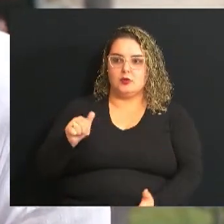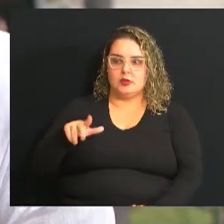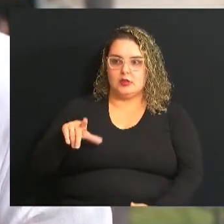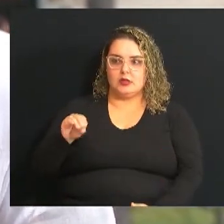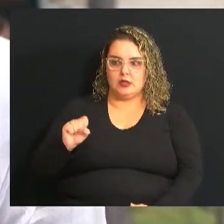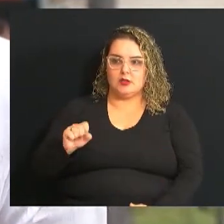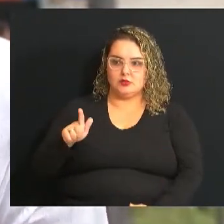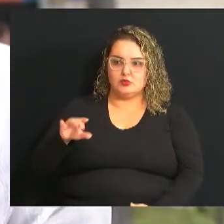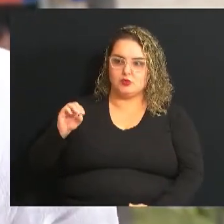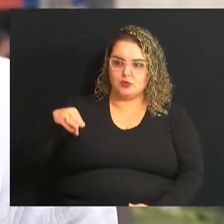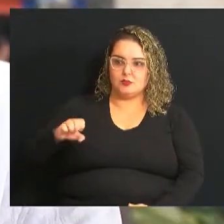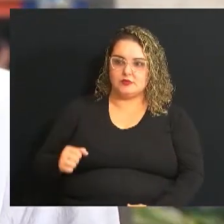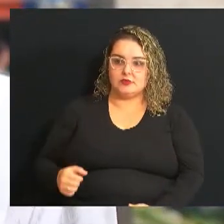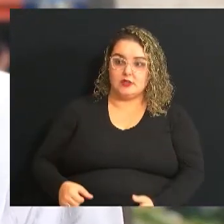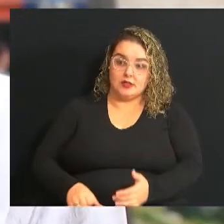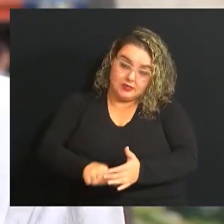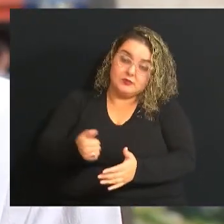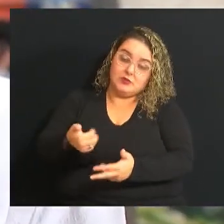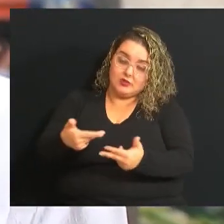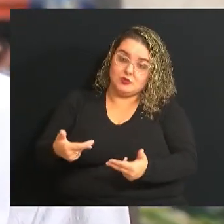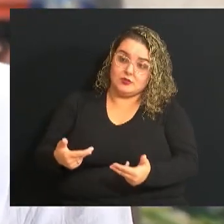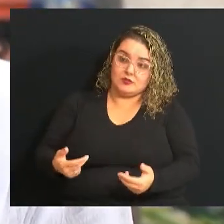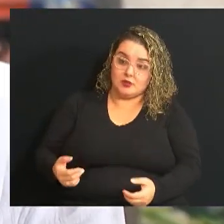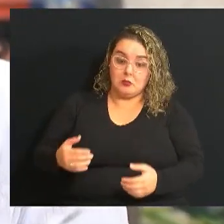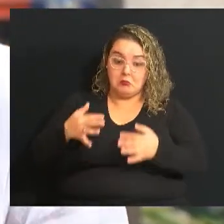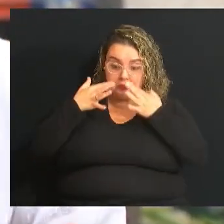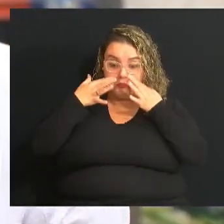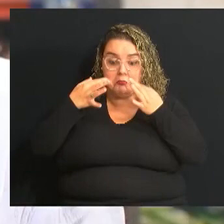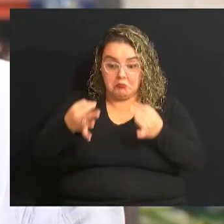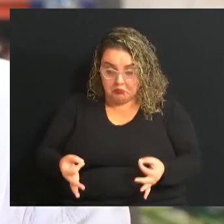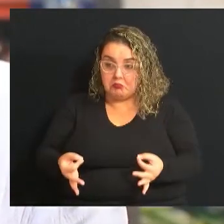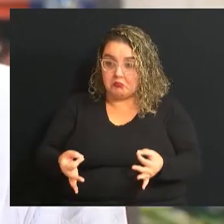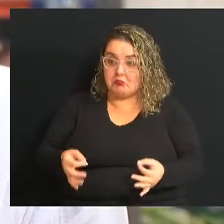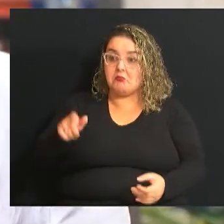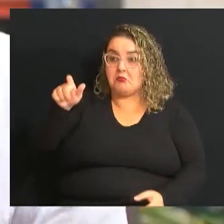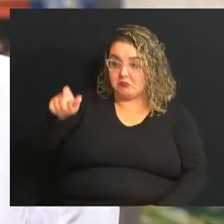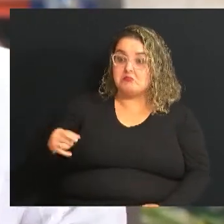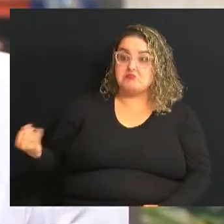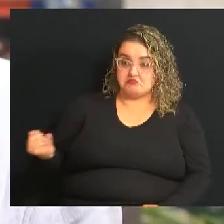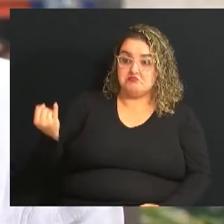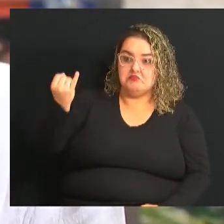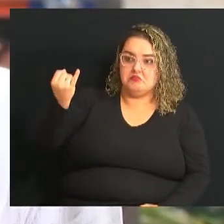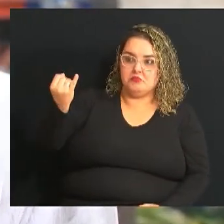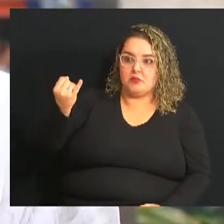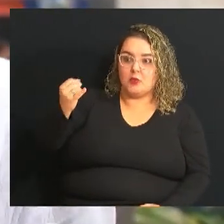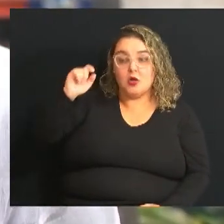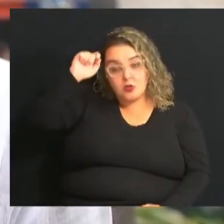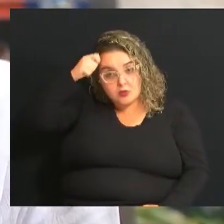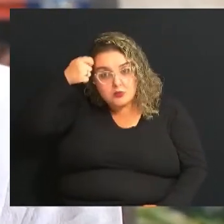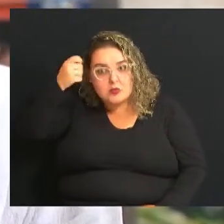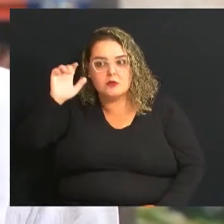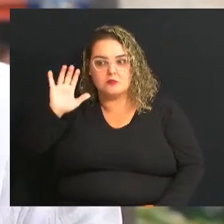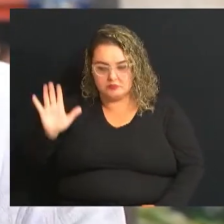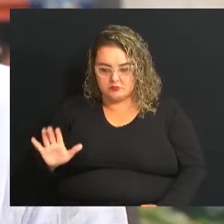acompanho justamente, né? Sempre acompanhei o trabalho dele, né? Além do conservatório, né?